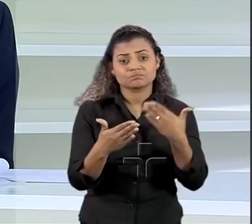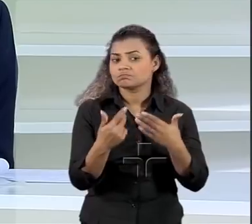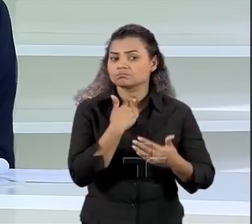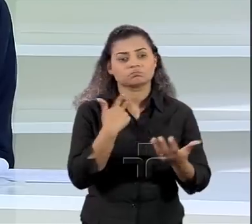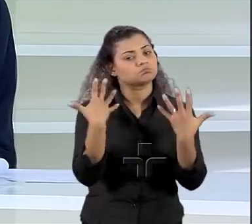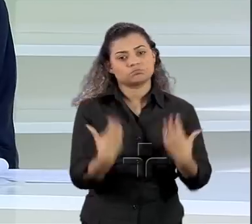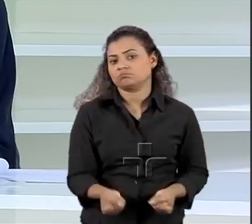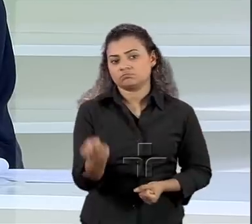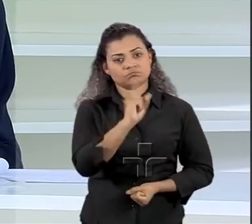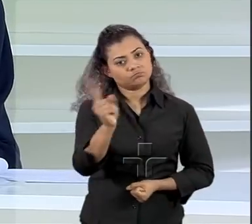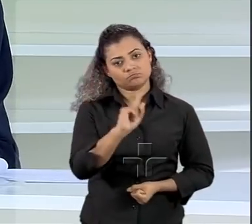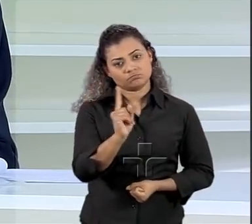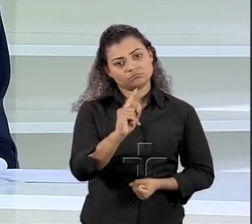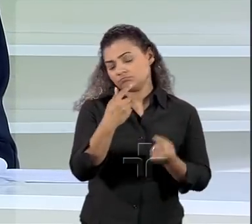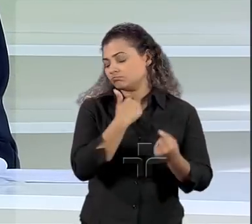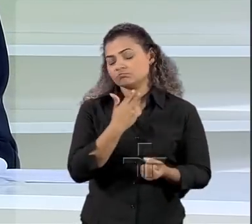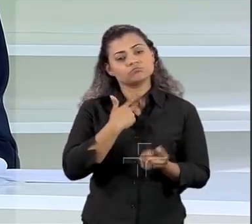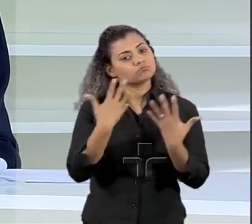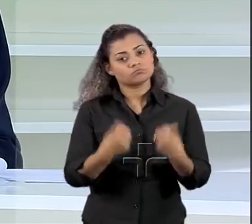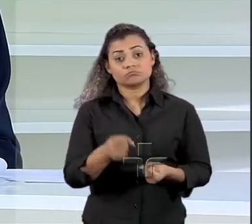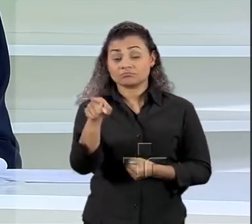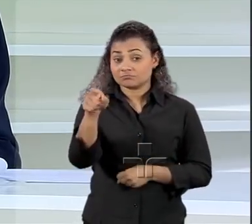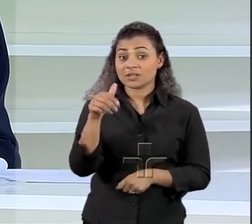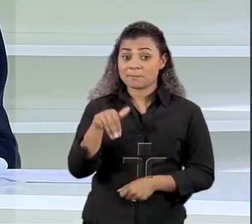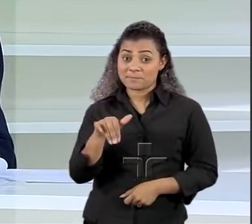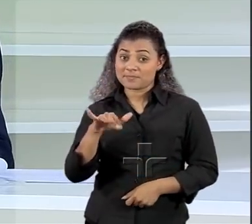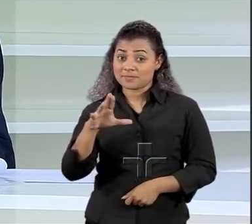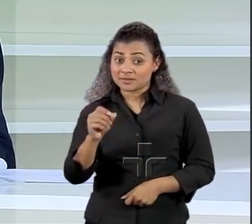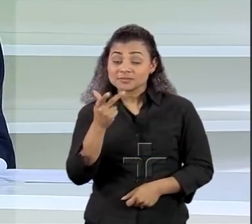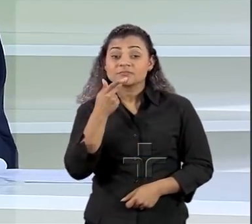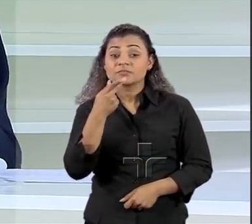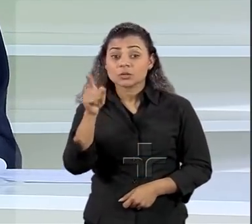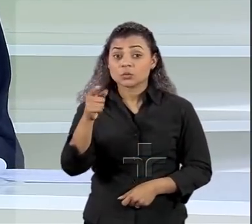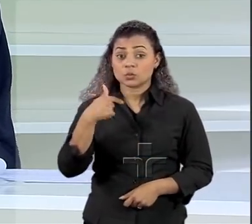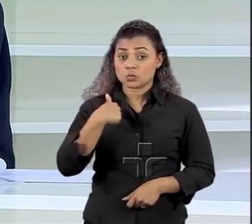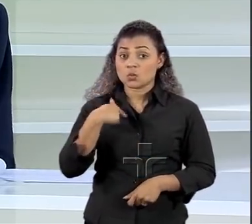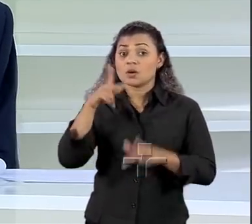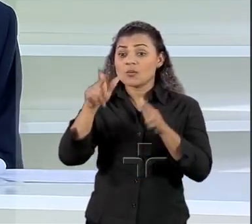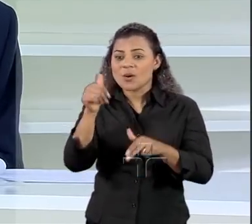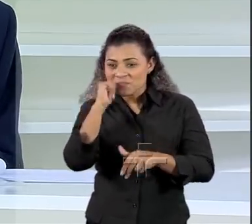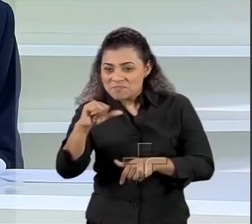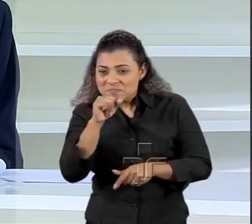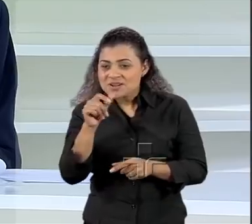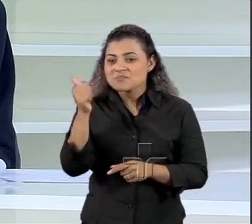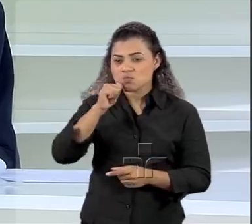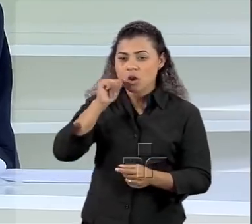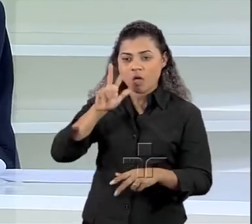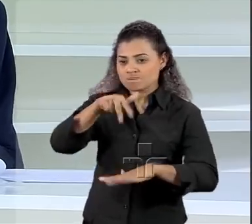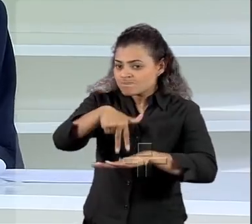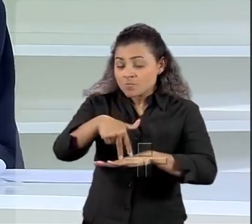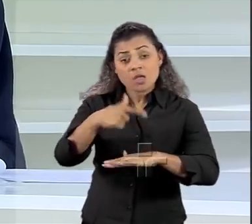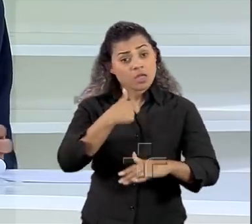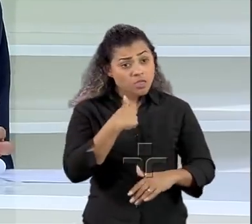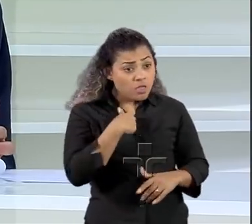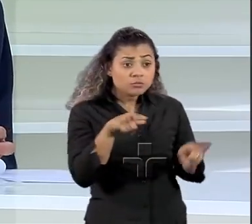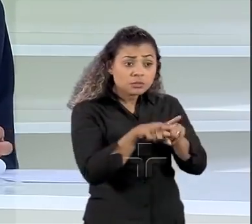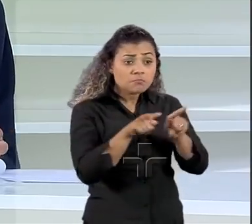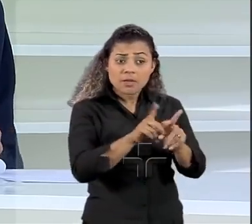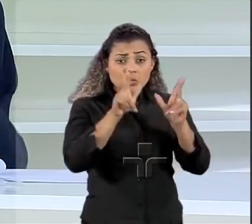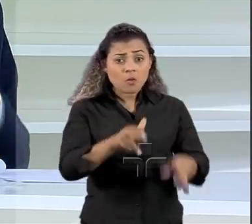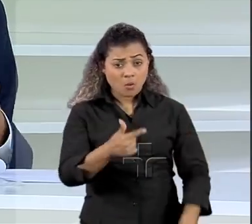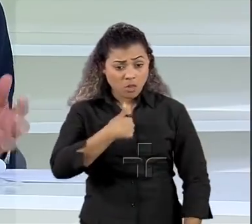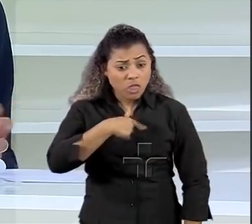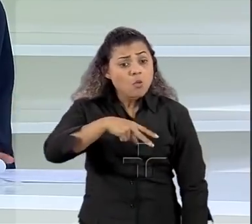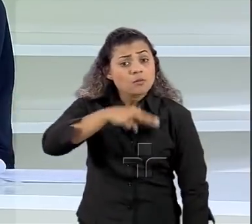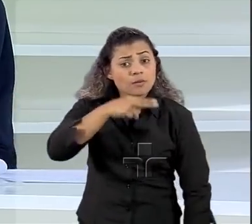inadmissível. A Márcia falou como mãe e como mulher, e eu falo como pai e como avô. Então, veja bem, isso é